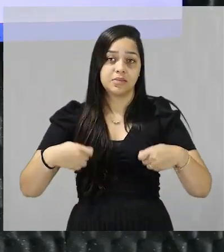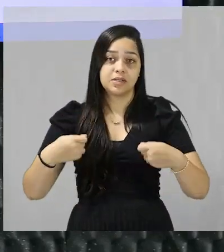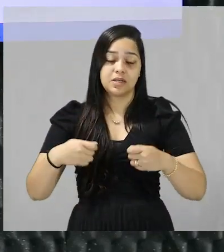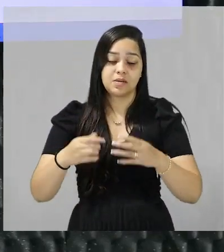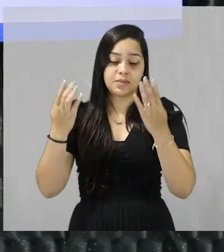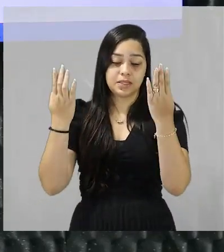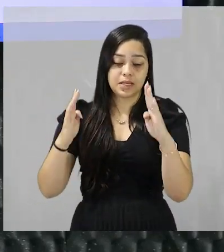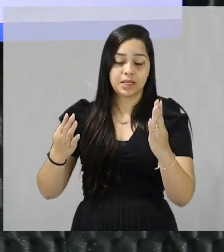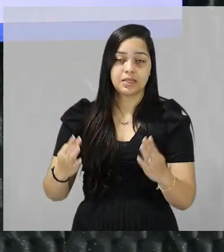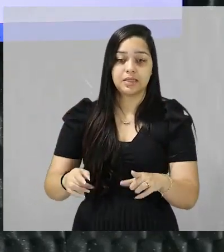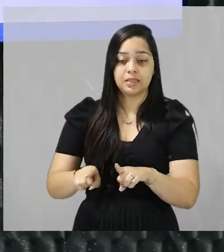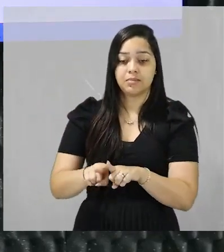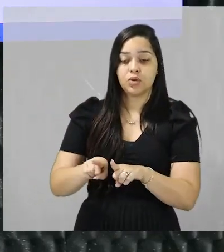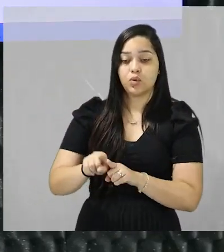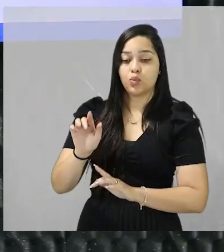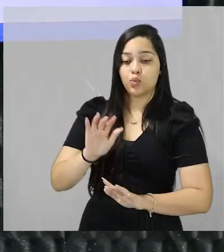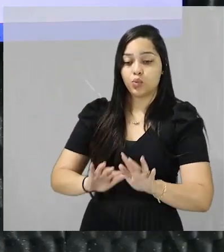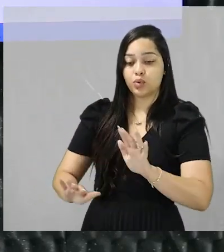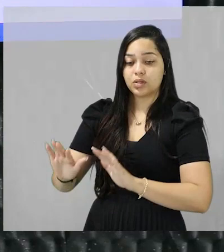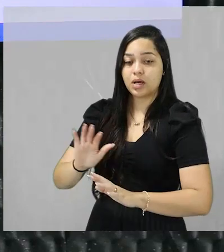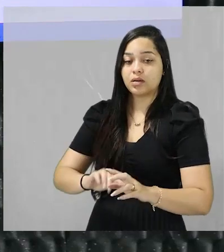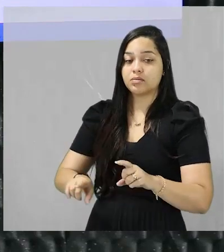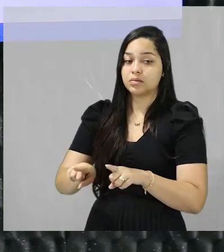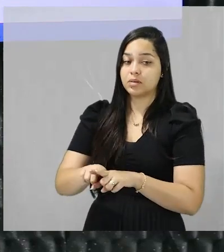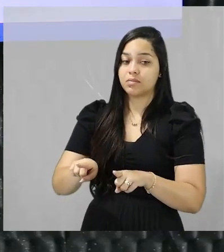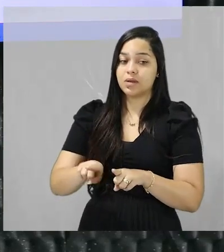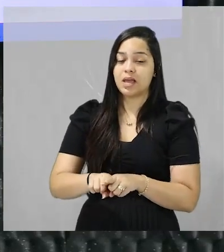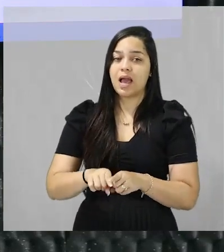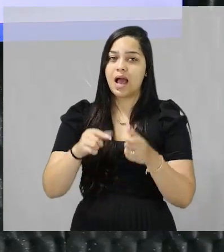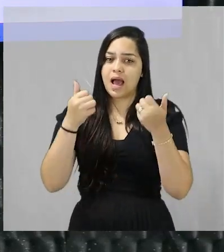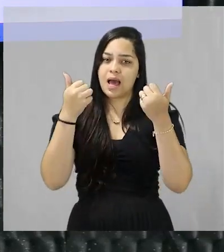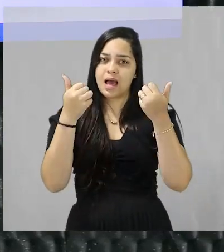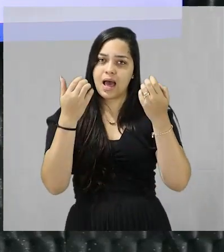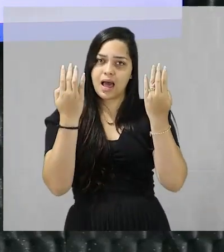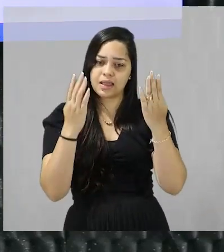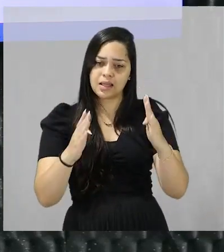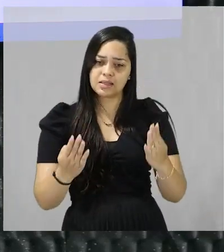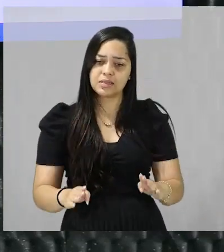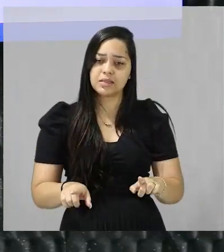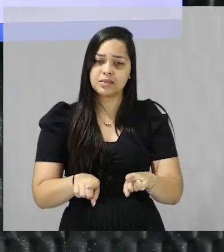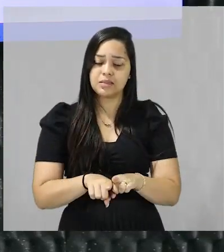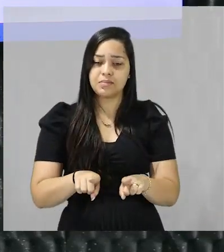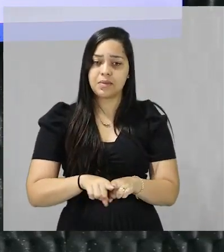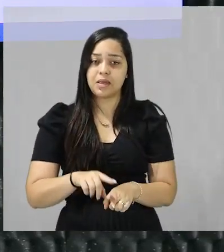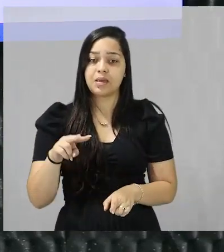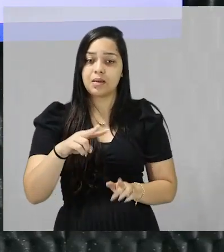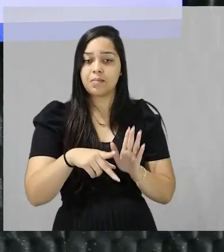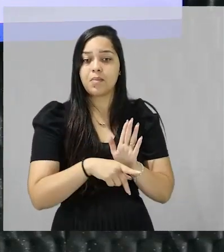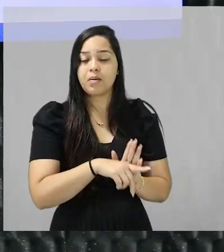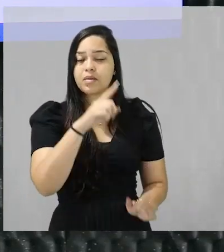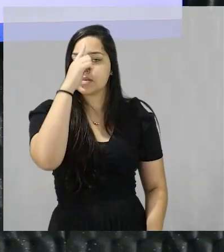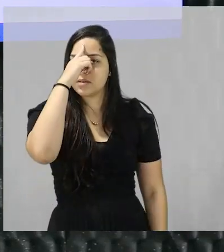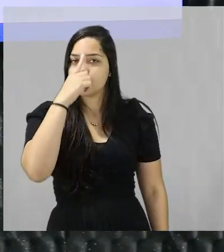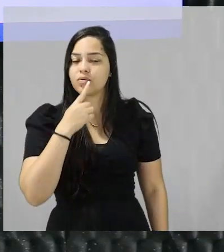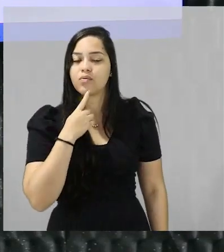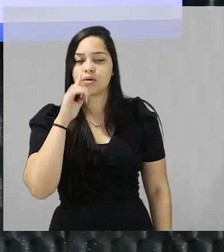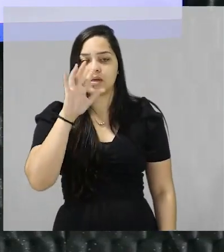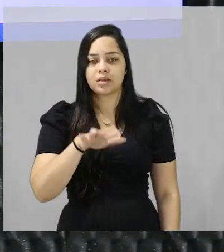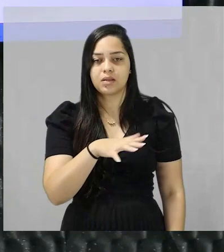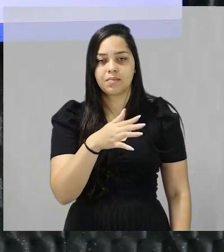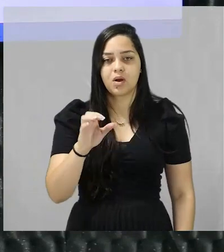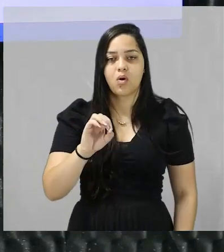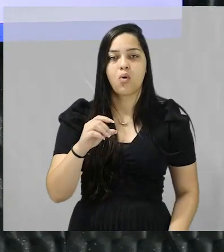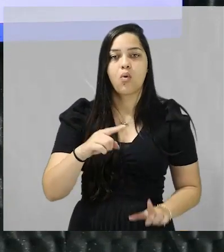analisar, ter um cuidado melhor, okay, uma visão especial para essa figura, essa tabela ou